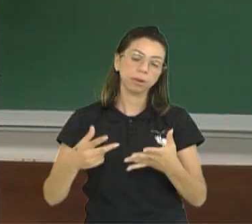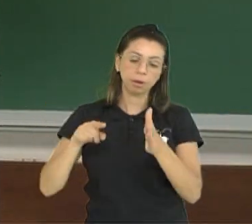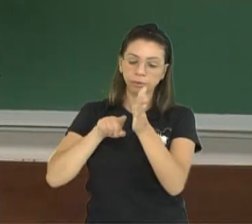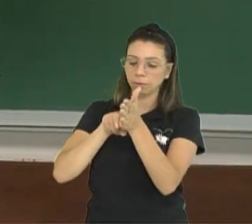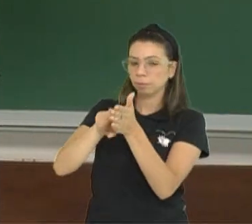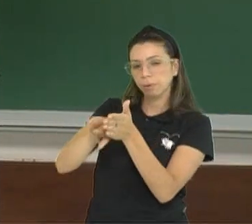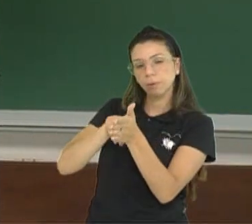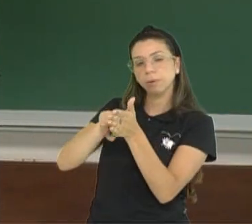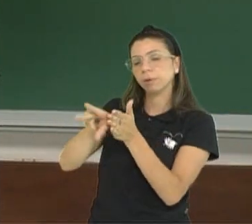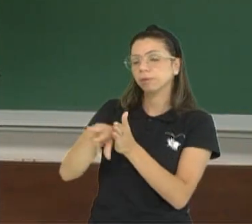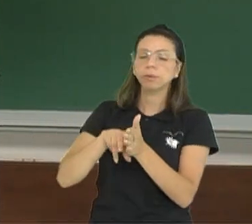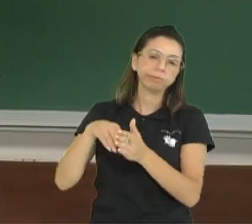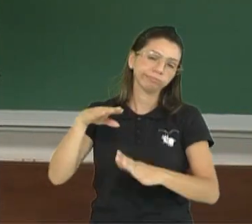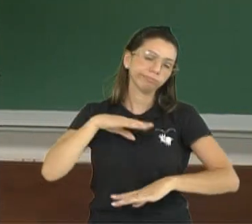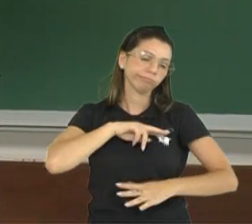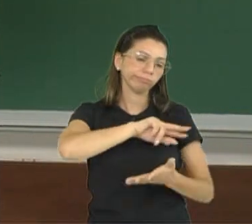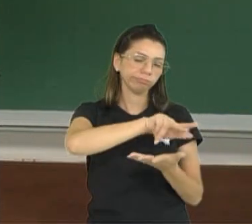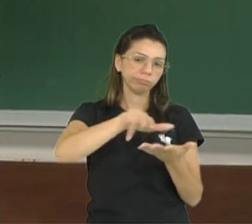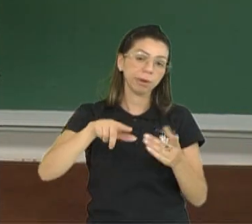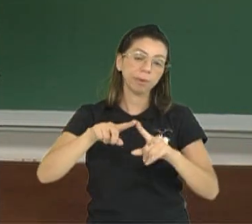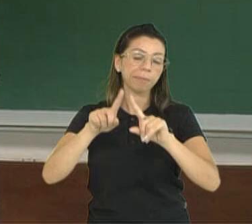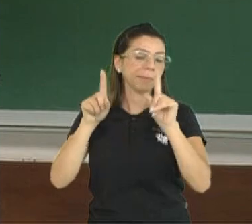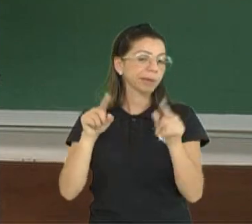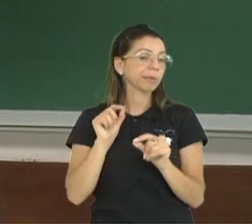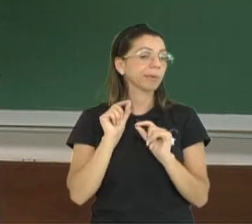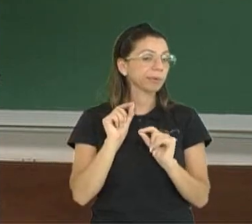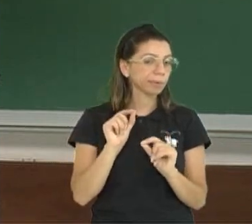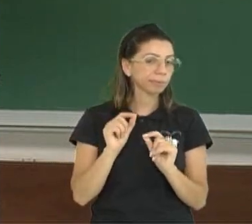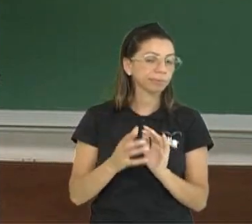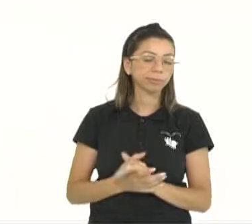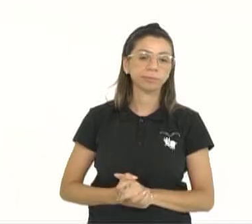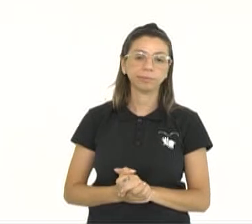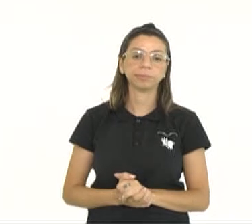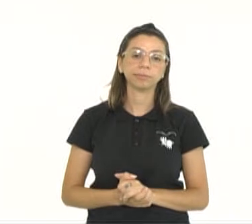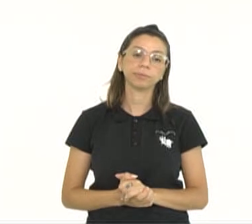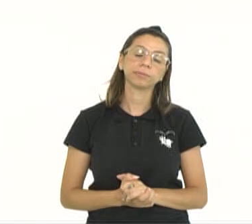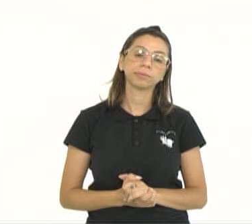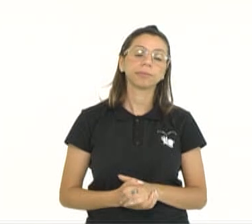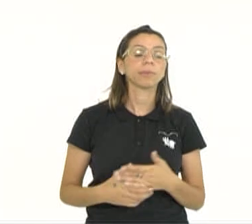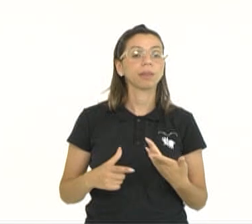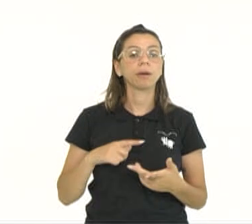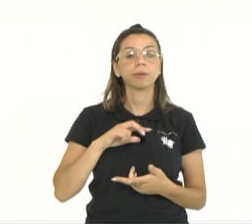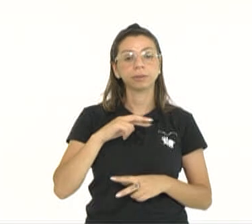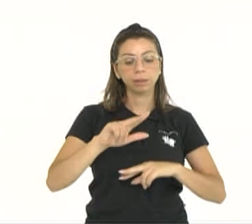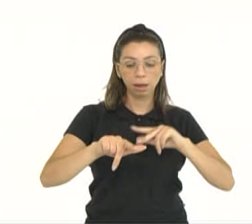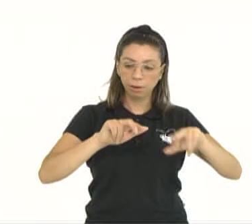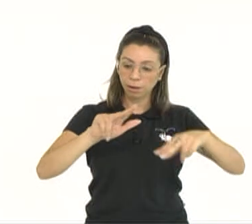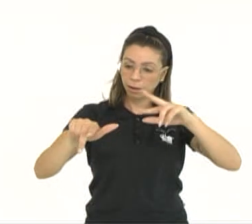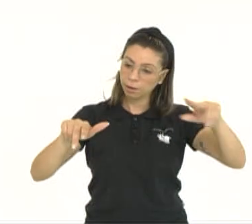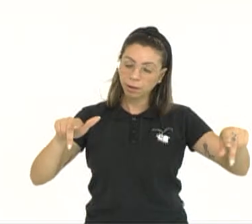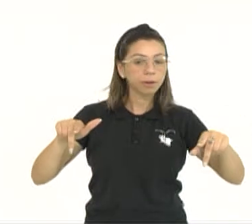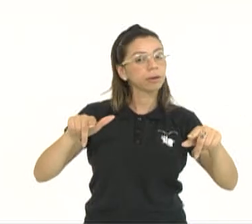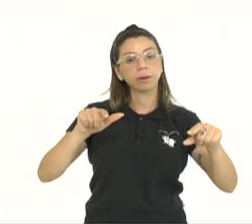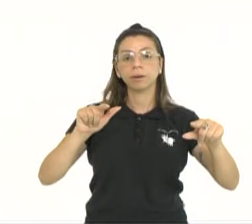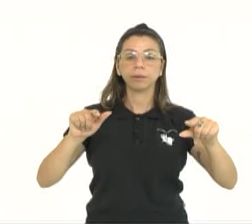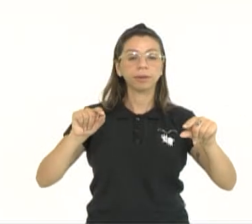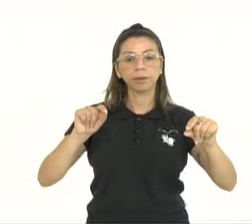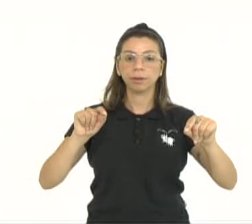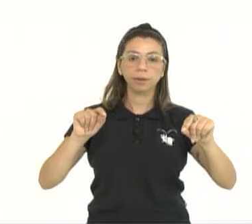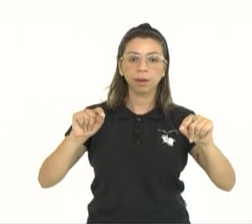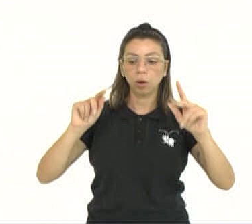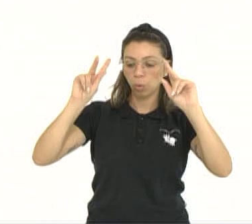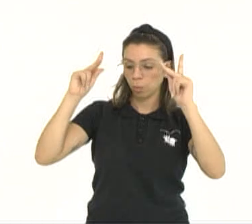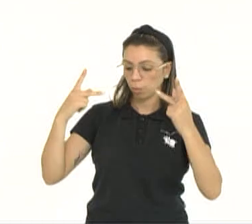por várias situações. Mas veja só, apesar dessas diferenças, a espécie humana é